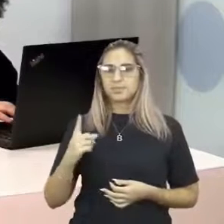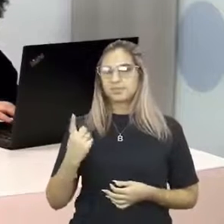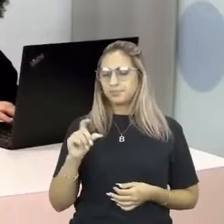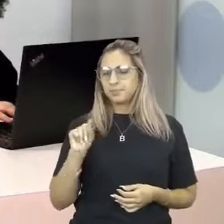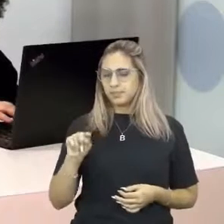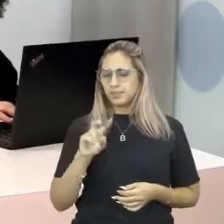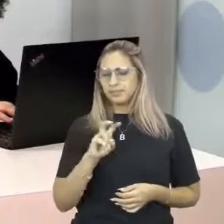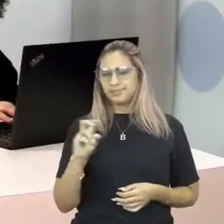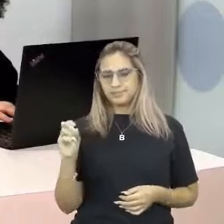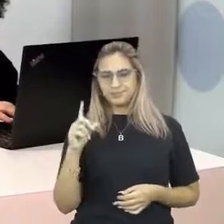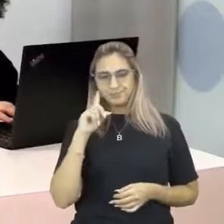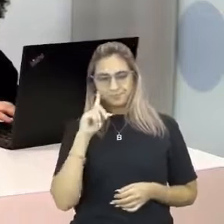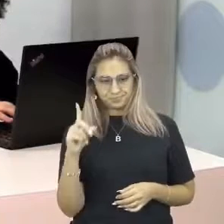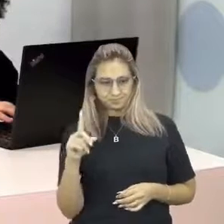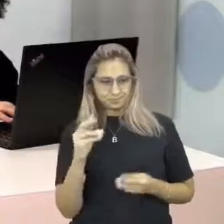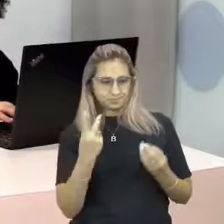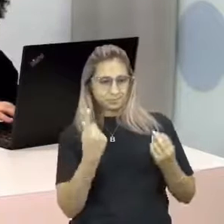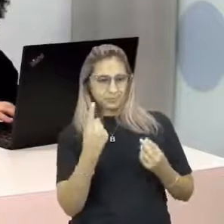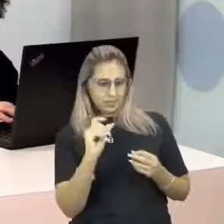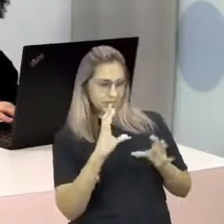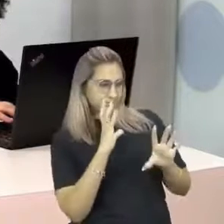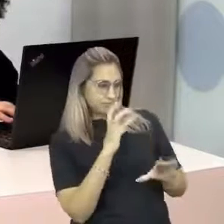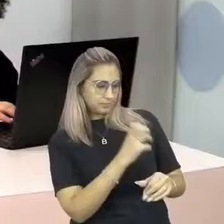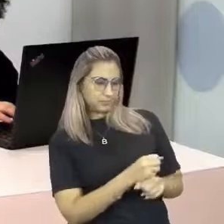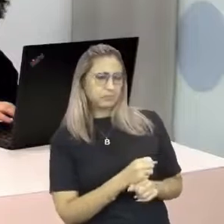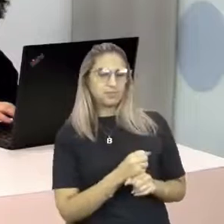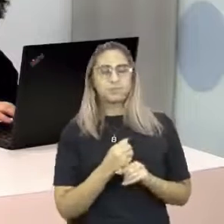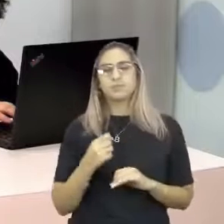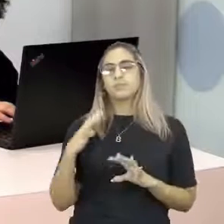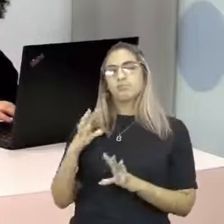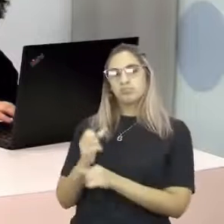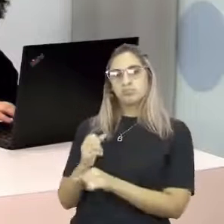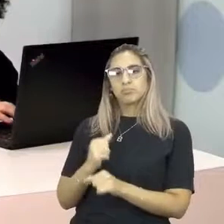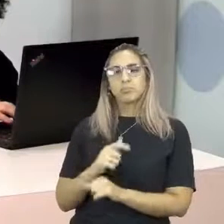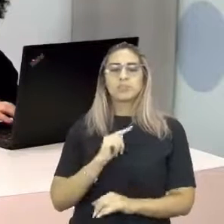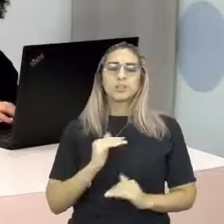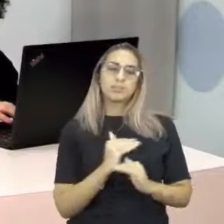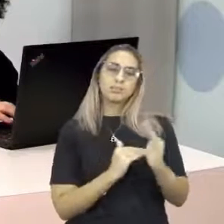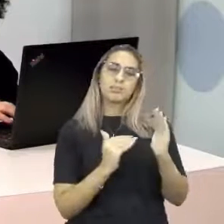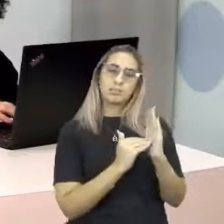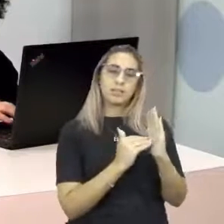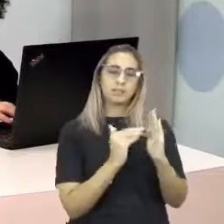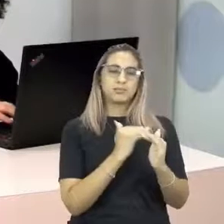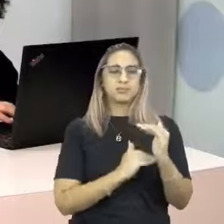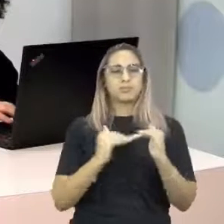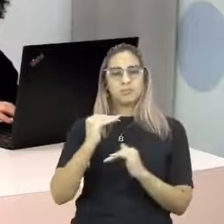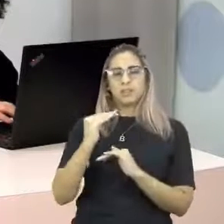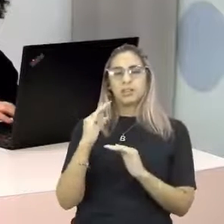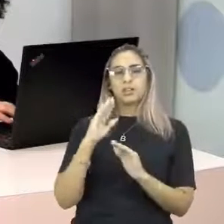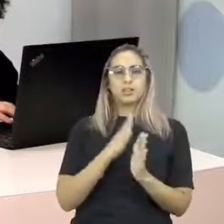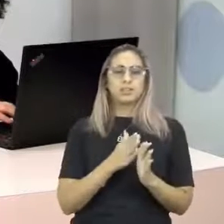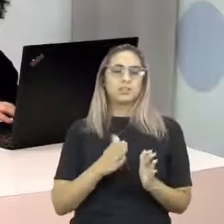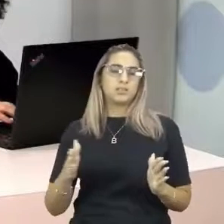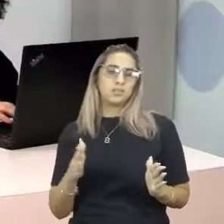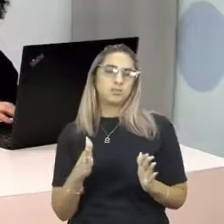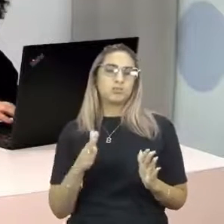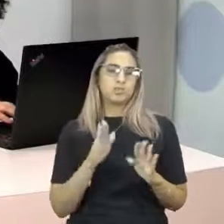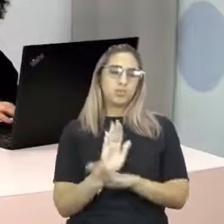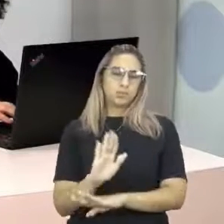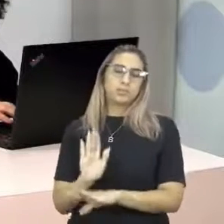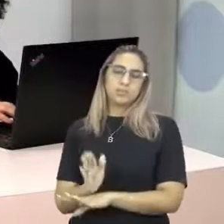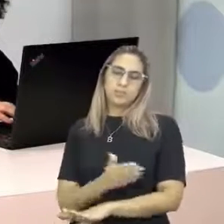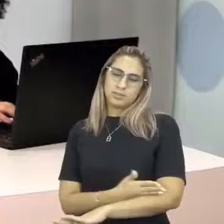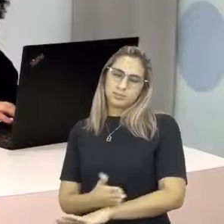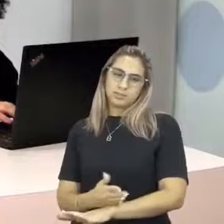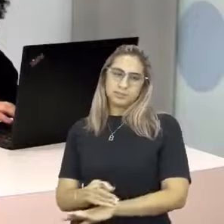a gente vai atribuir 10 pontos. Ela junta a pontuação, ela tem a pontuação máxima para a classificação na atribuição inicial